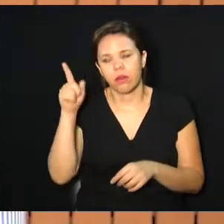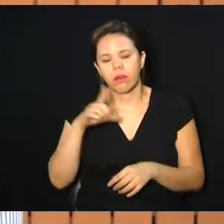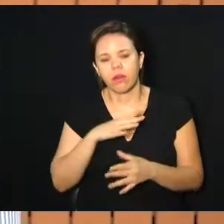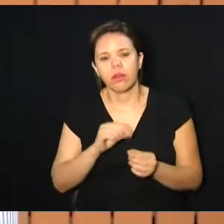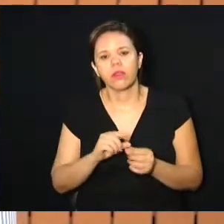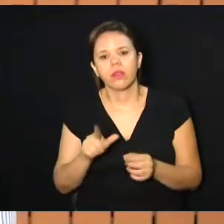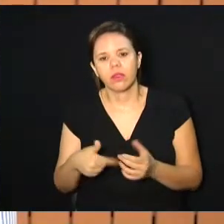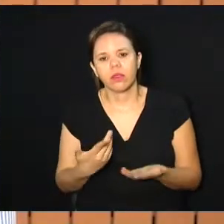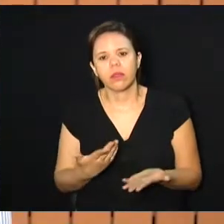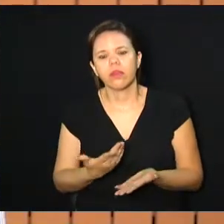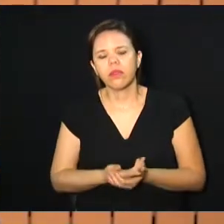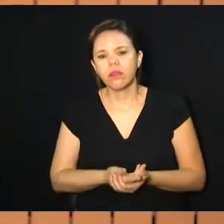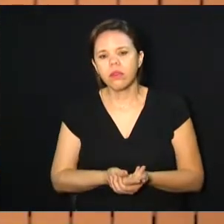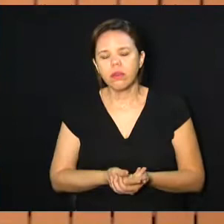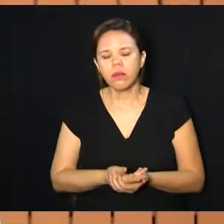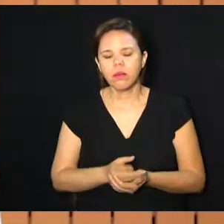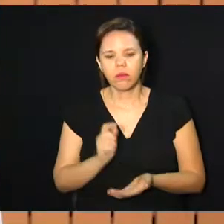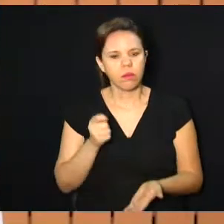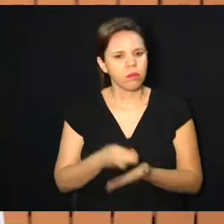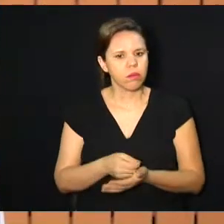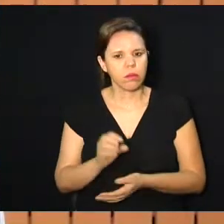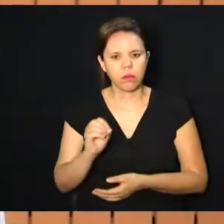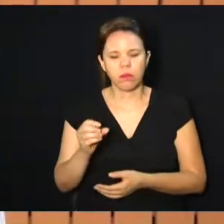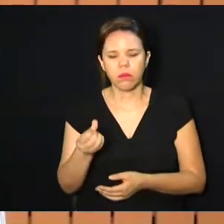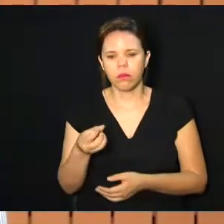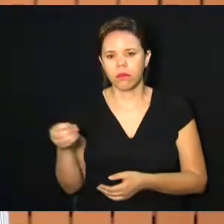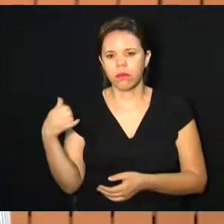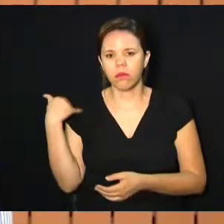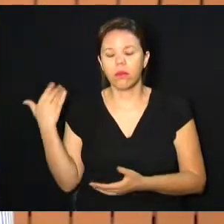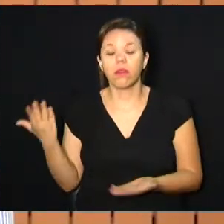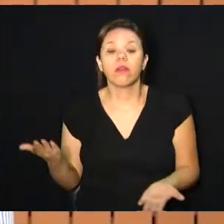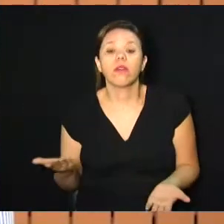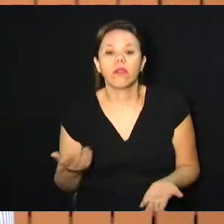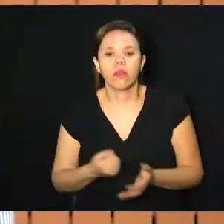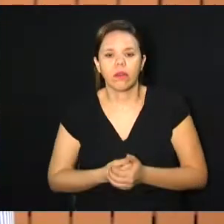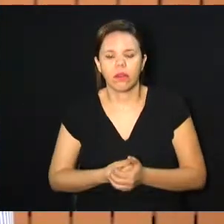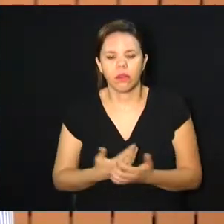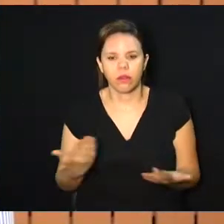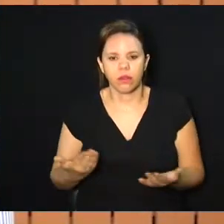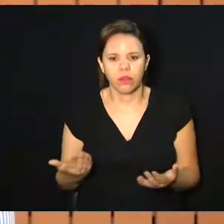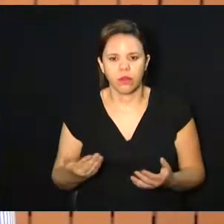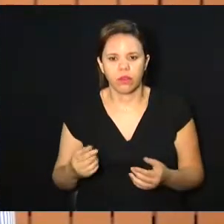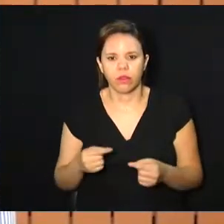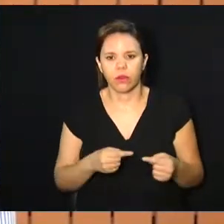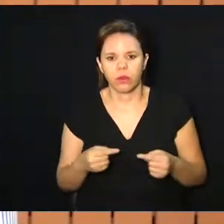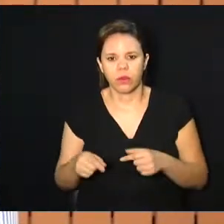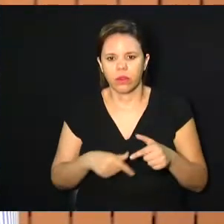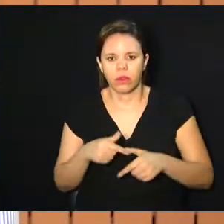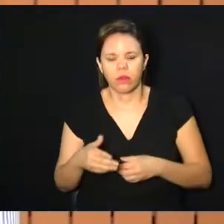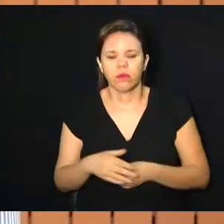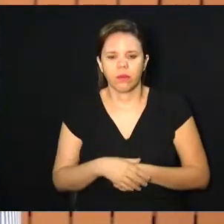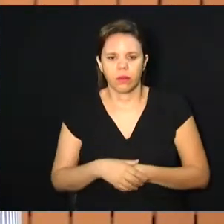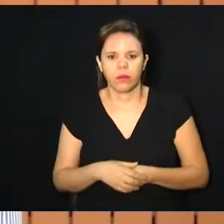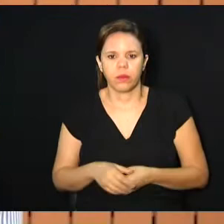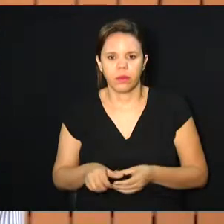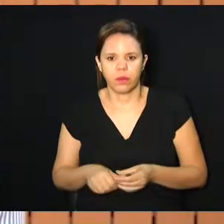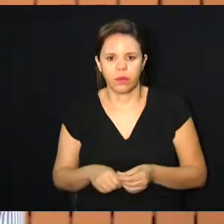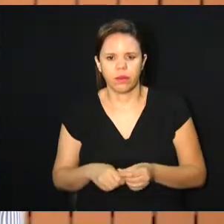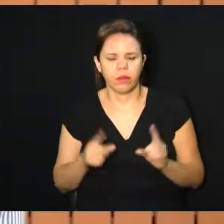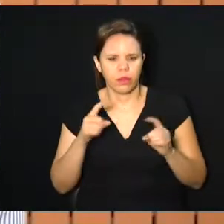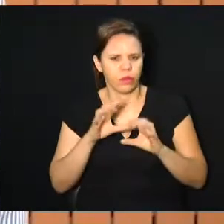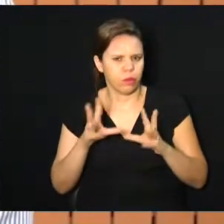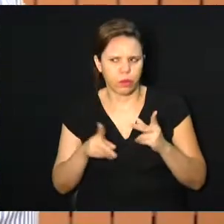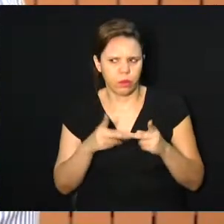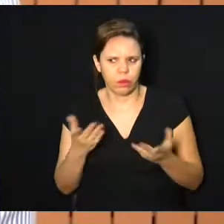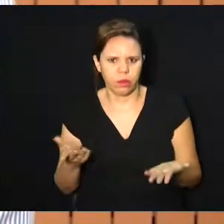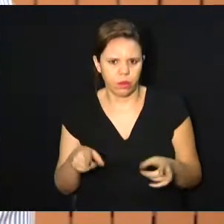capital, já tem, né, a isenção a partir dos 60. E hoje o mercado de trabalho está difícil para